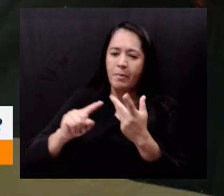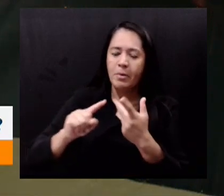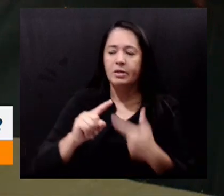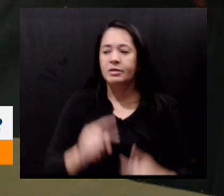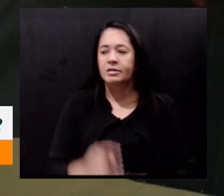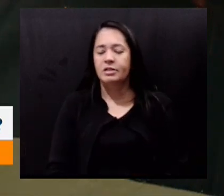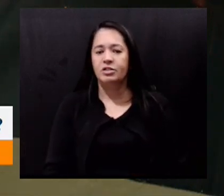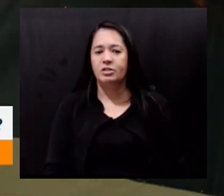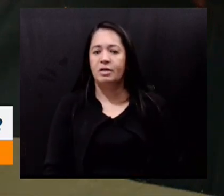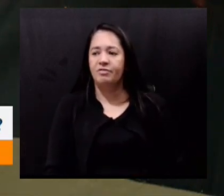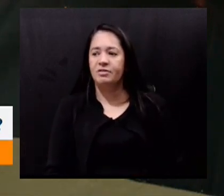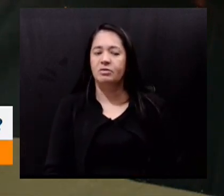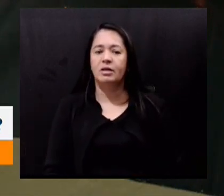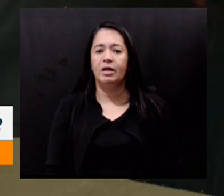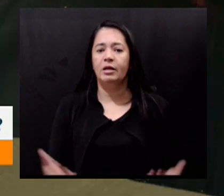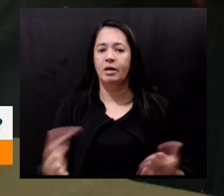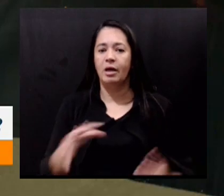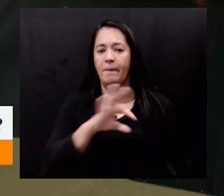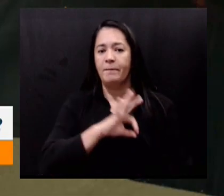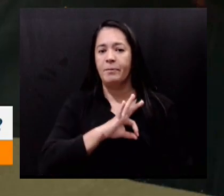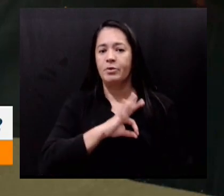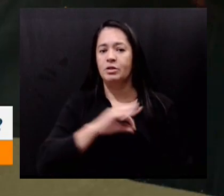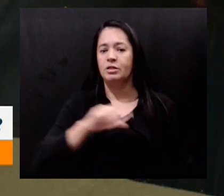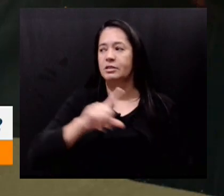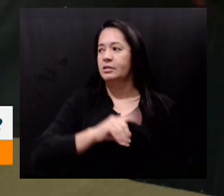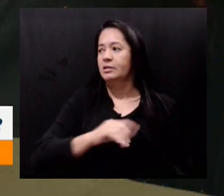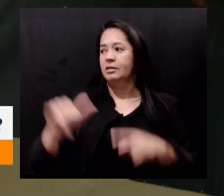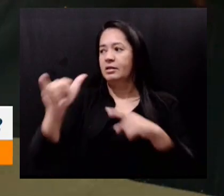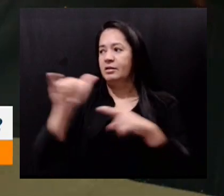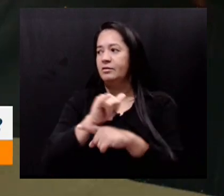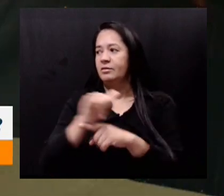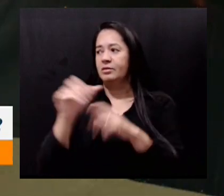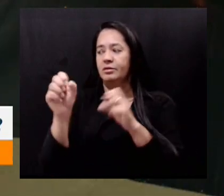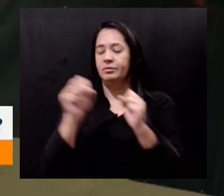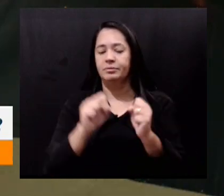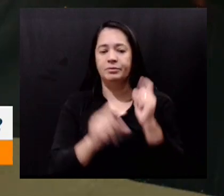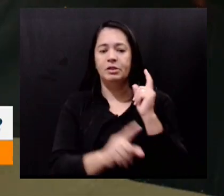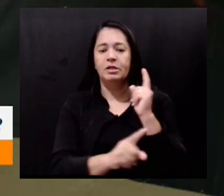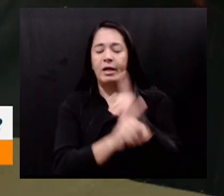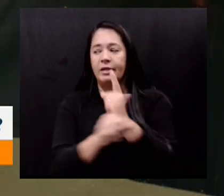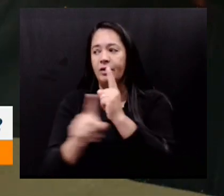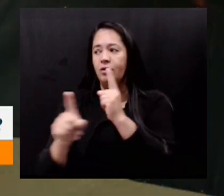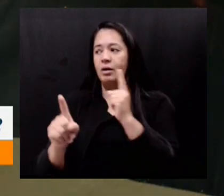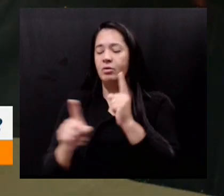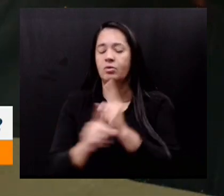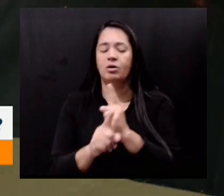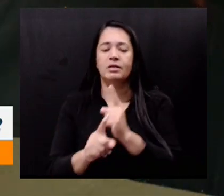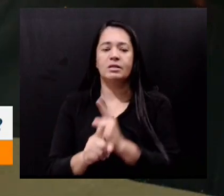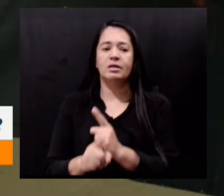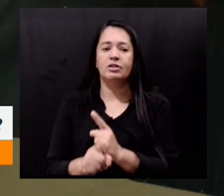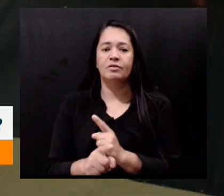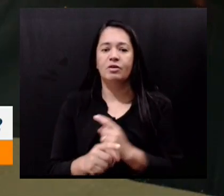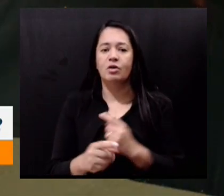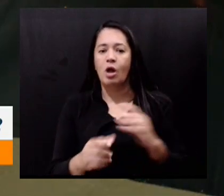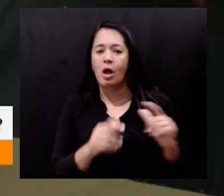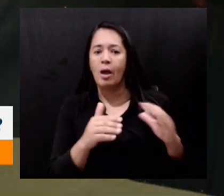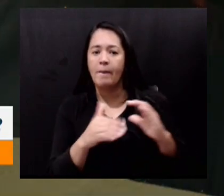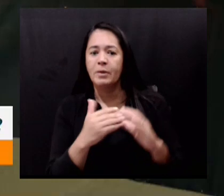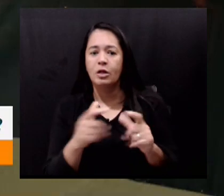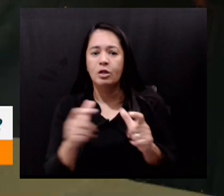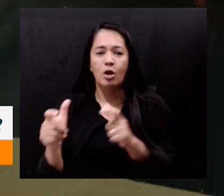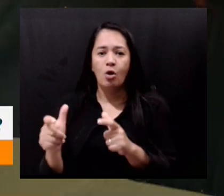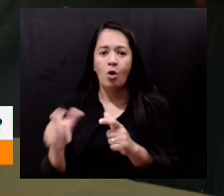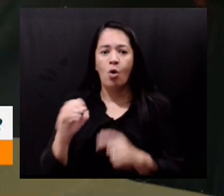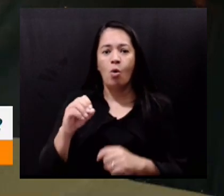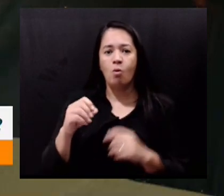aí ferramentas que pode descobrir de onde vem Uhum. aquela mensagem ou aquela agressão, e quando a gente